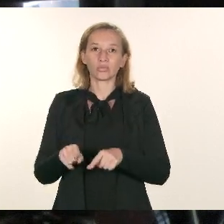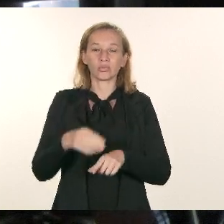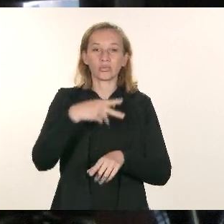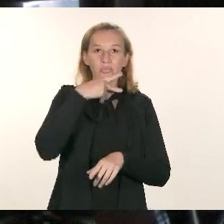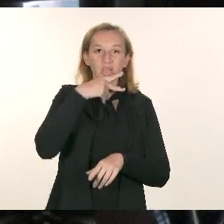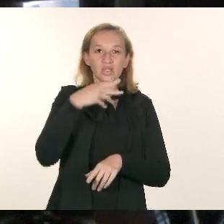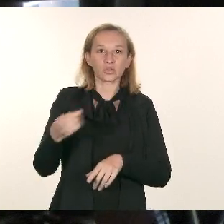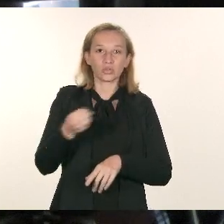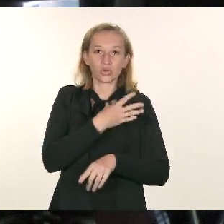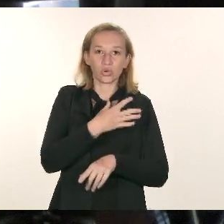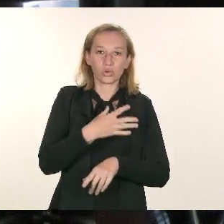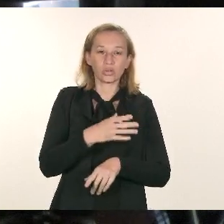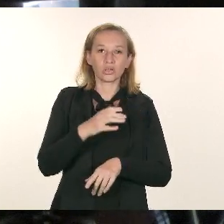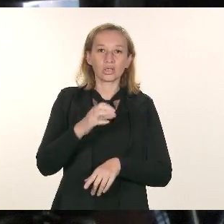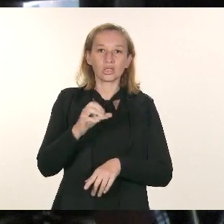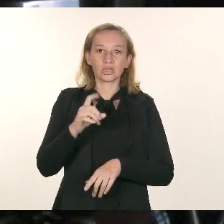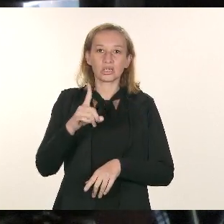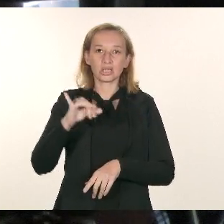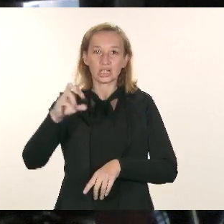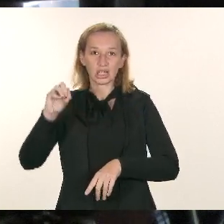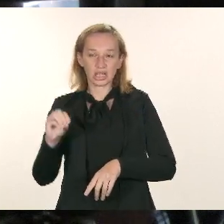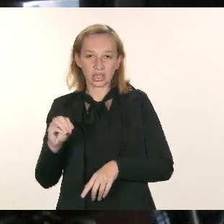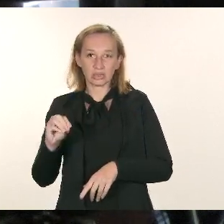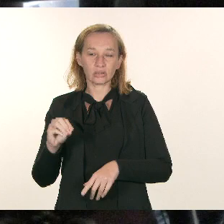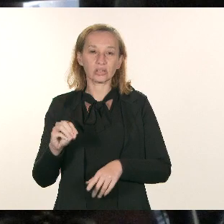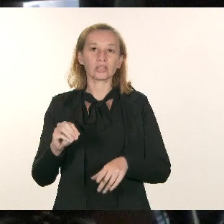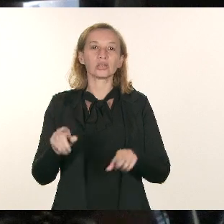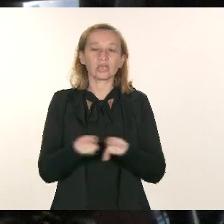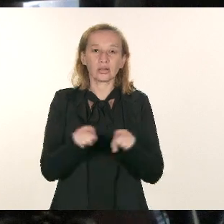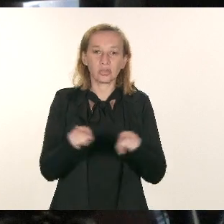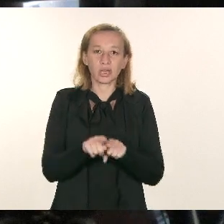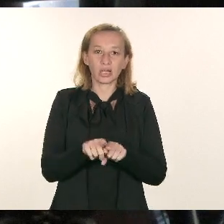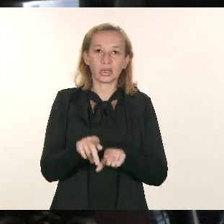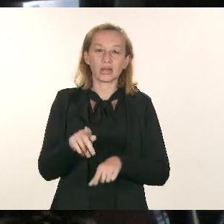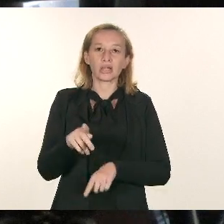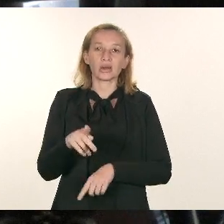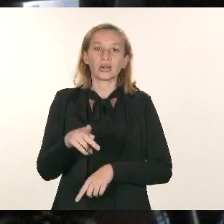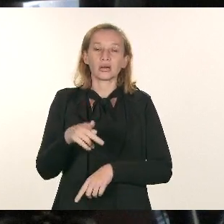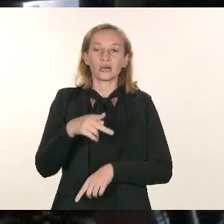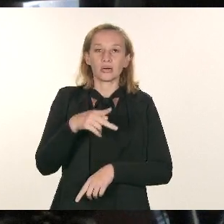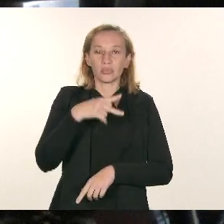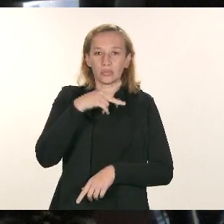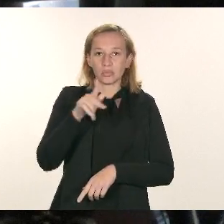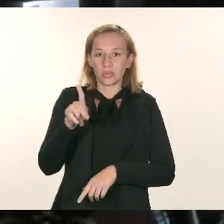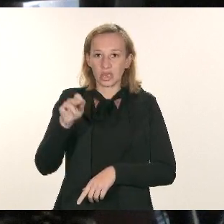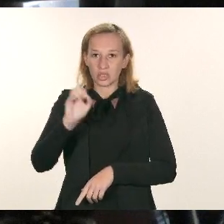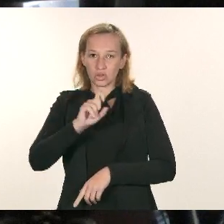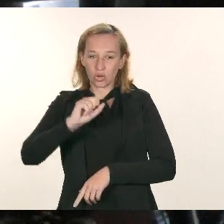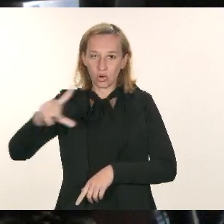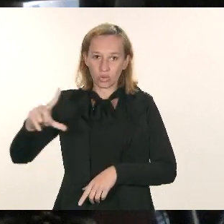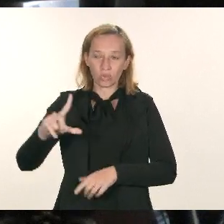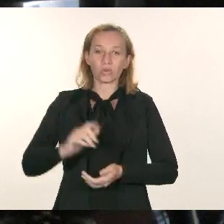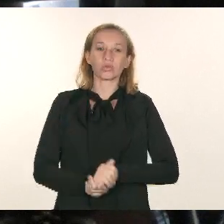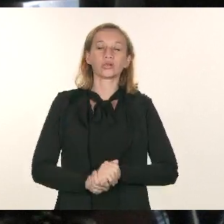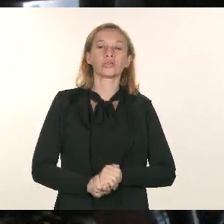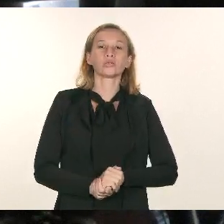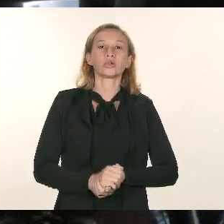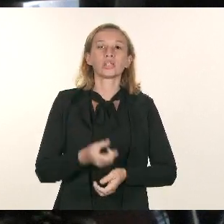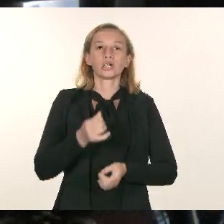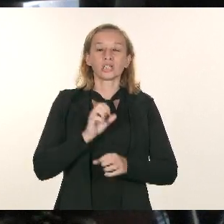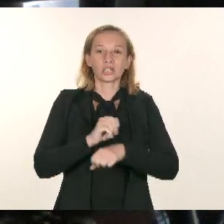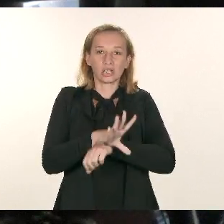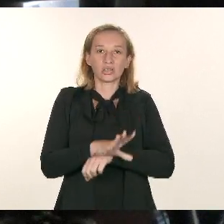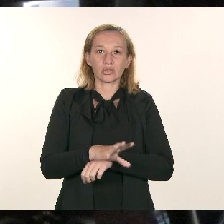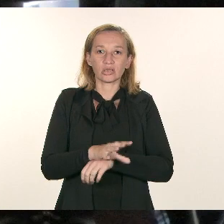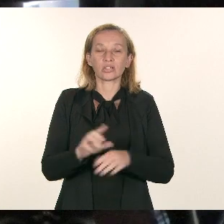do Novo, do Siciliano e da bancada do PSOL. Marta Rocha, Valdec Carneiro. Anuncio indicação